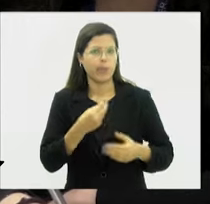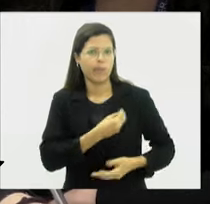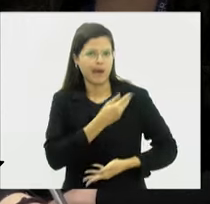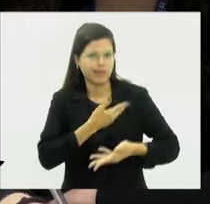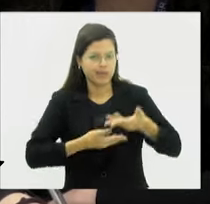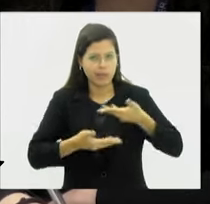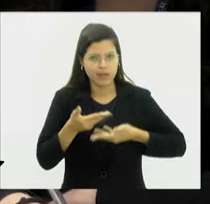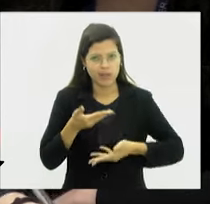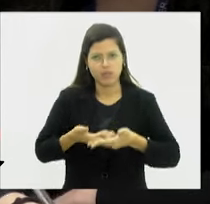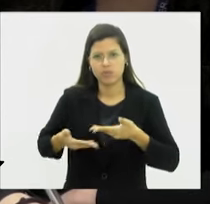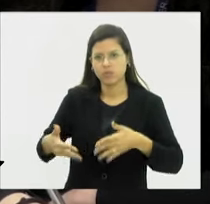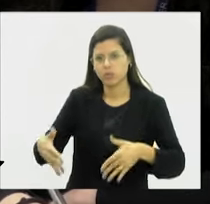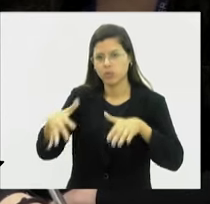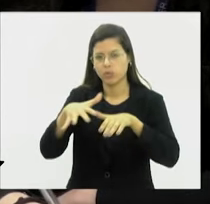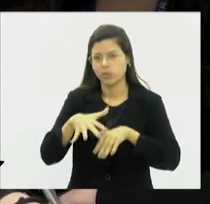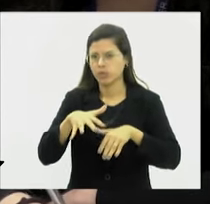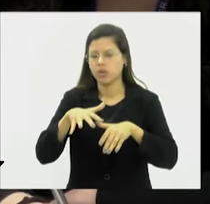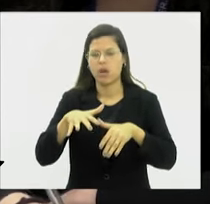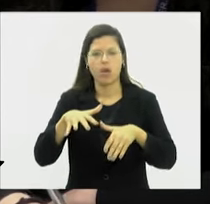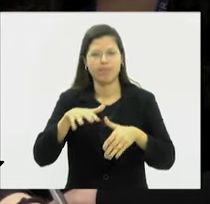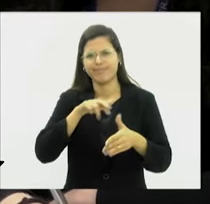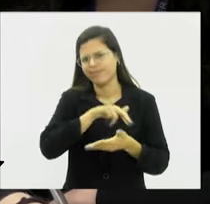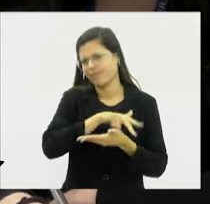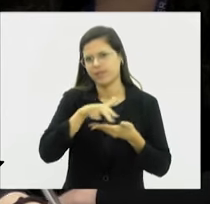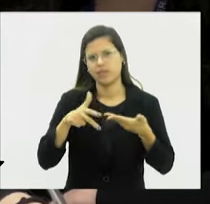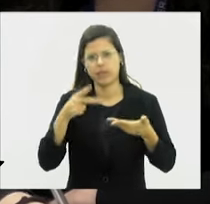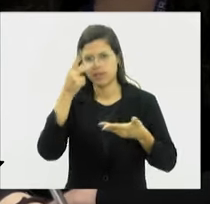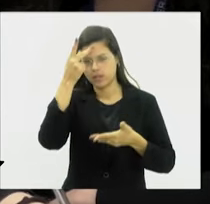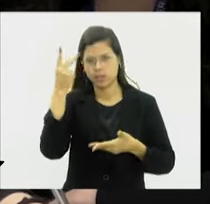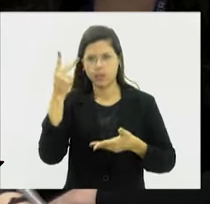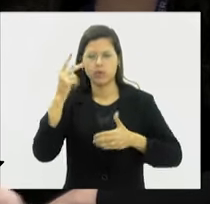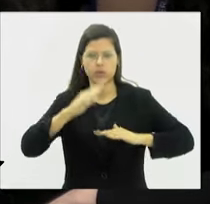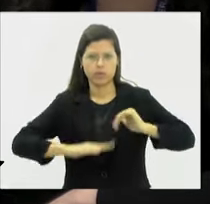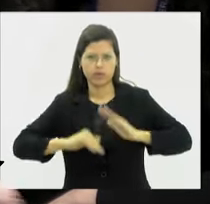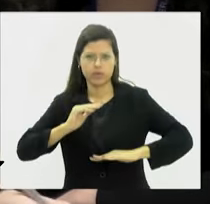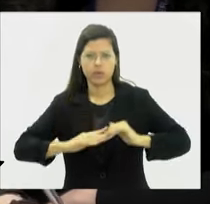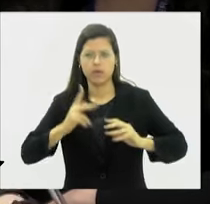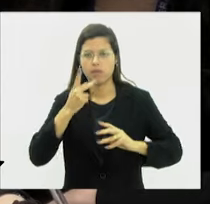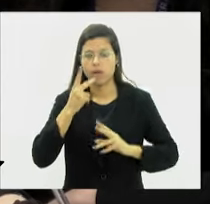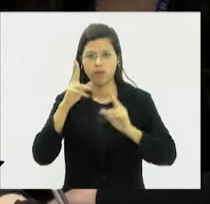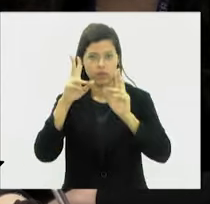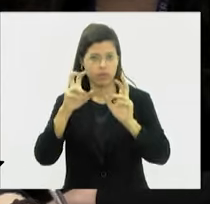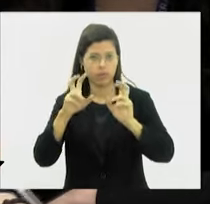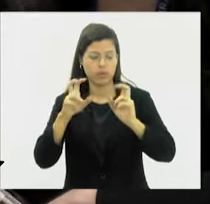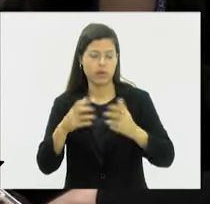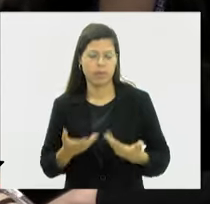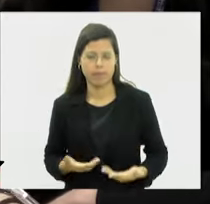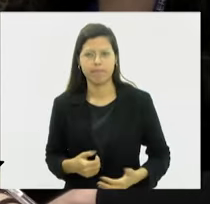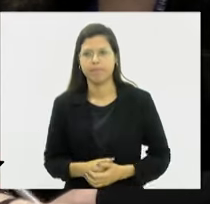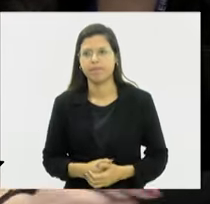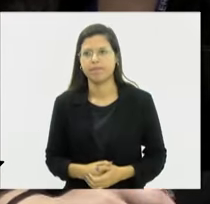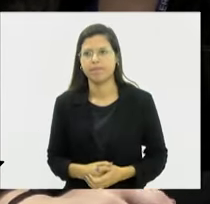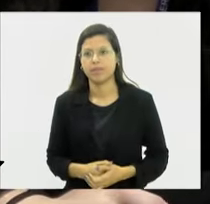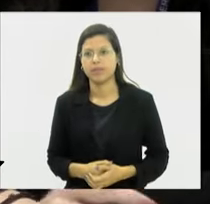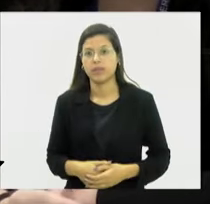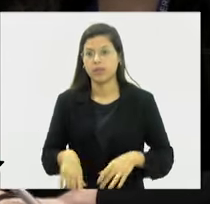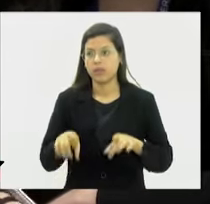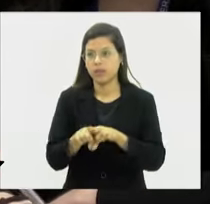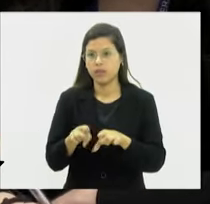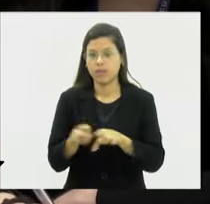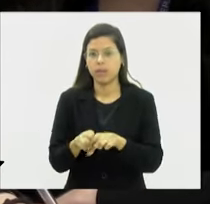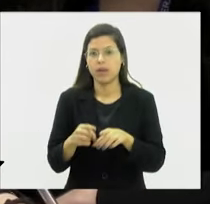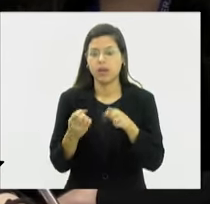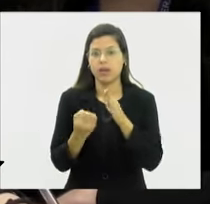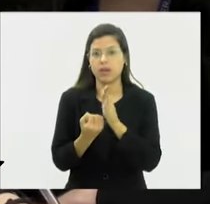participativo com a inclusão de membros de diversos órgãos e entidades para tratar o tema de forma permanente e ainda criando